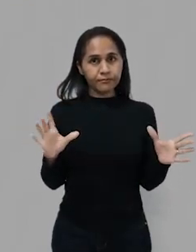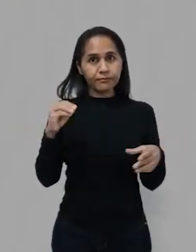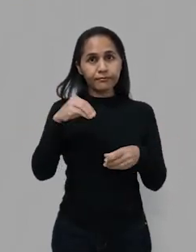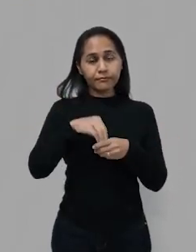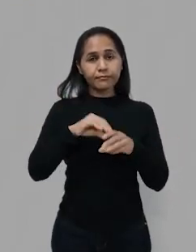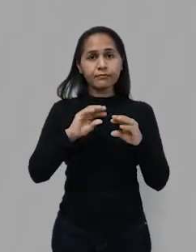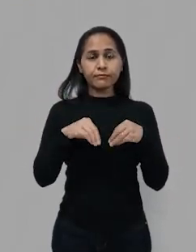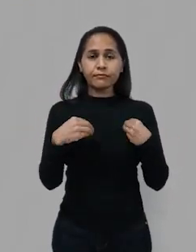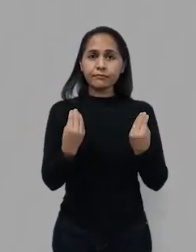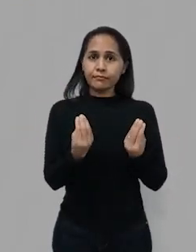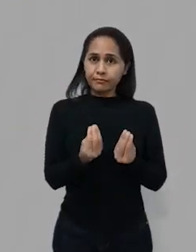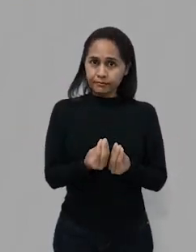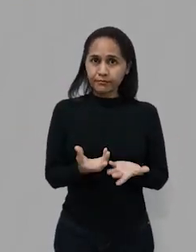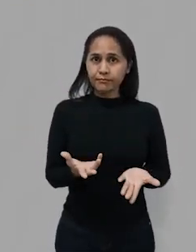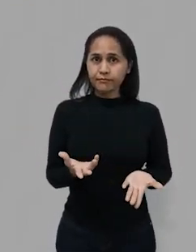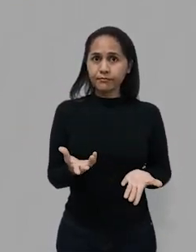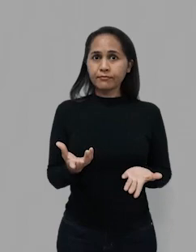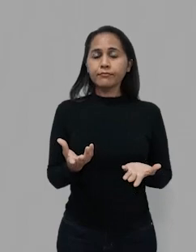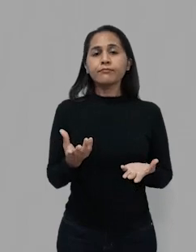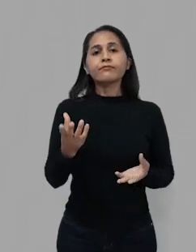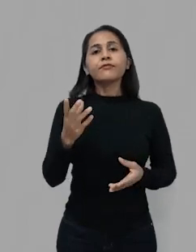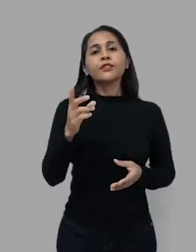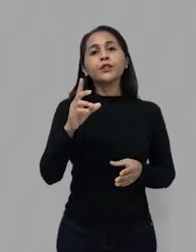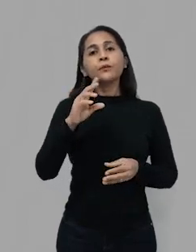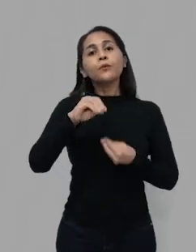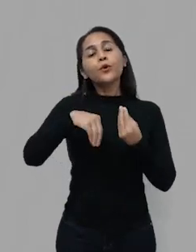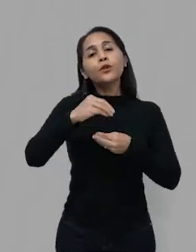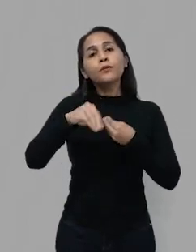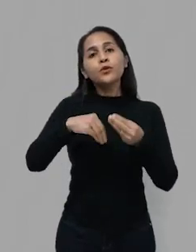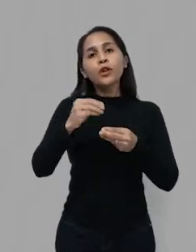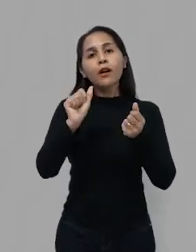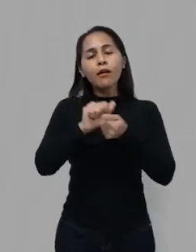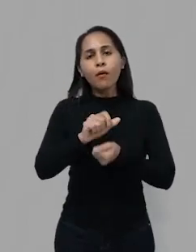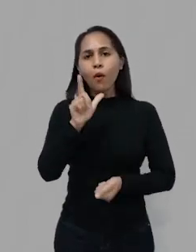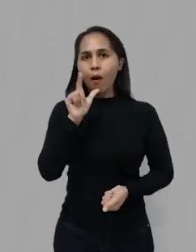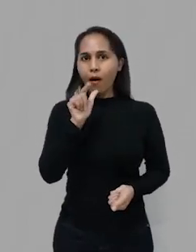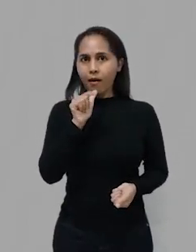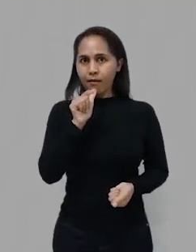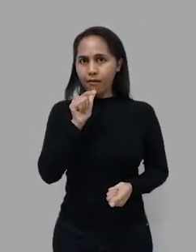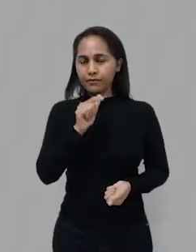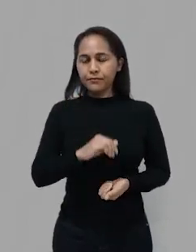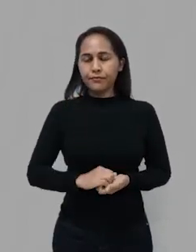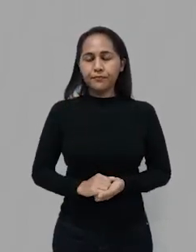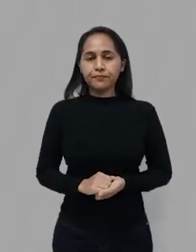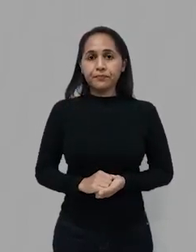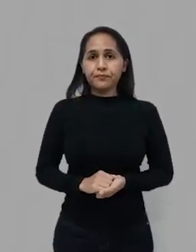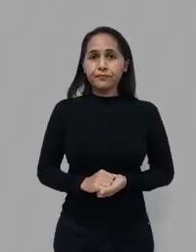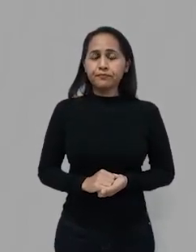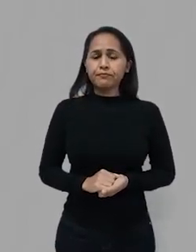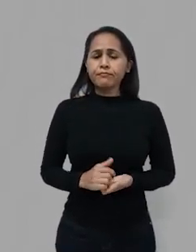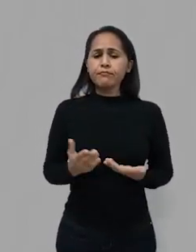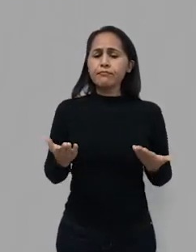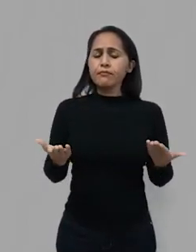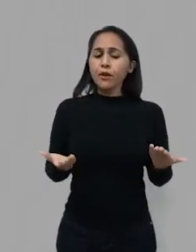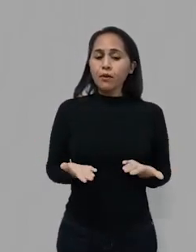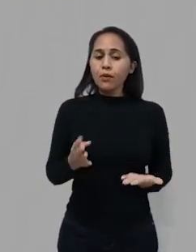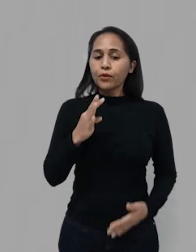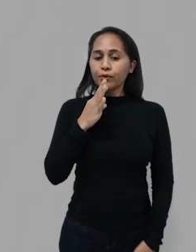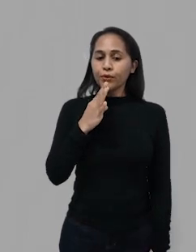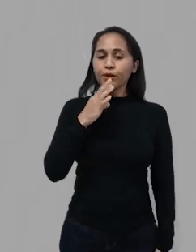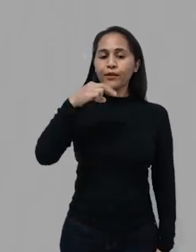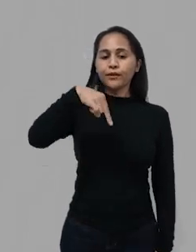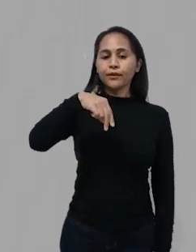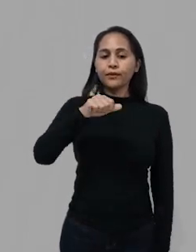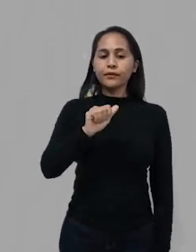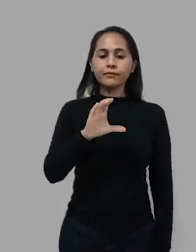essa substância está dissolvida em água. Bom, o que acontece? Hoje nós sabemos que o NaCl, o